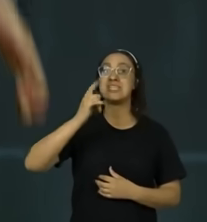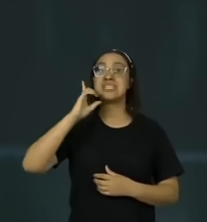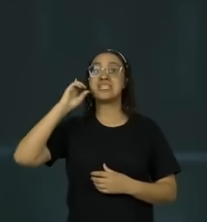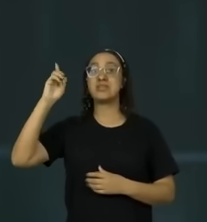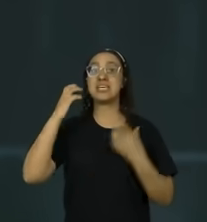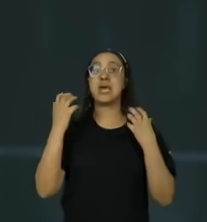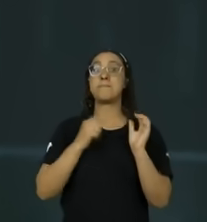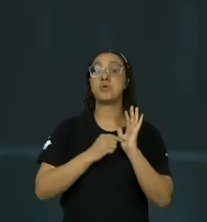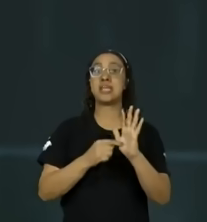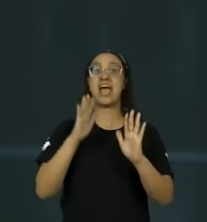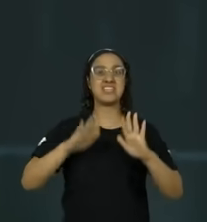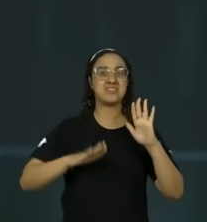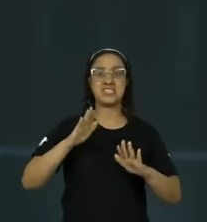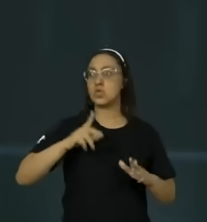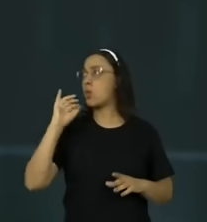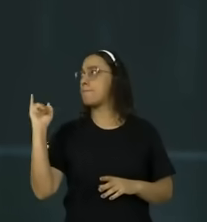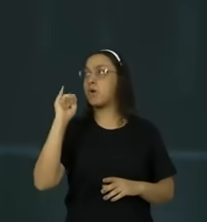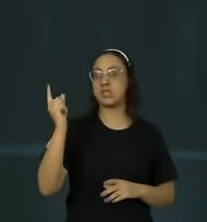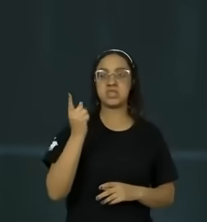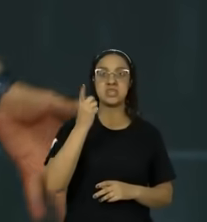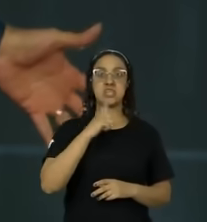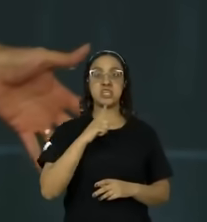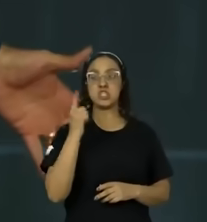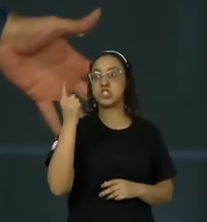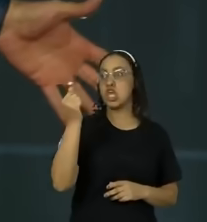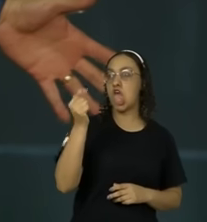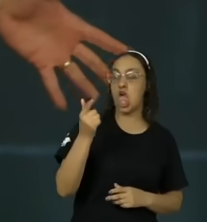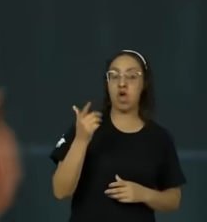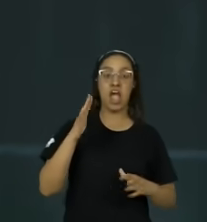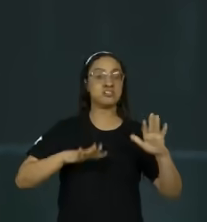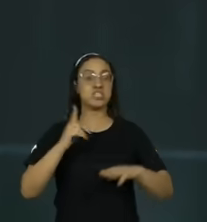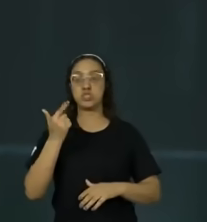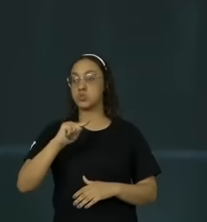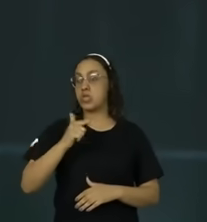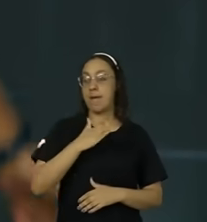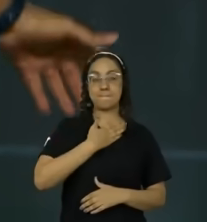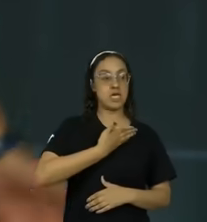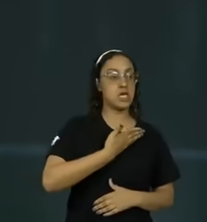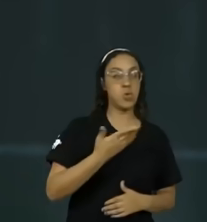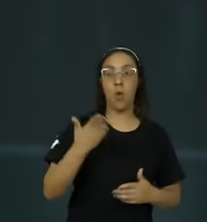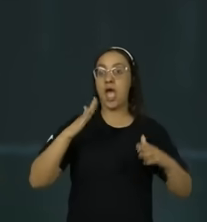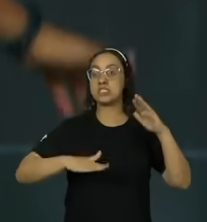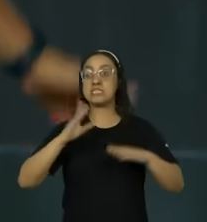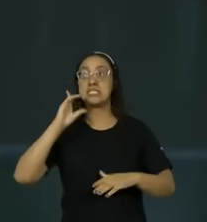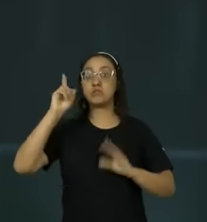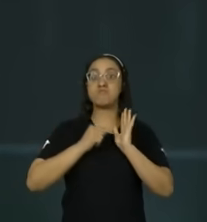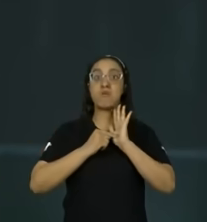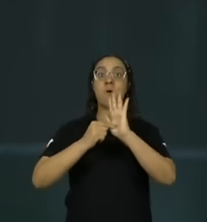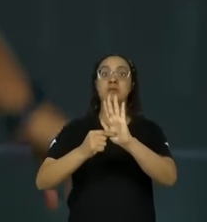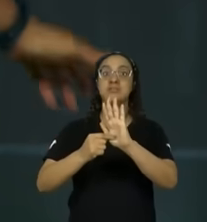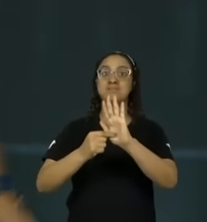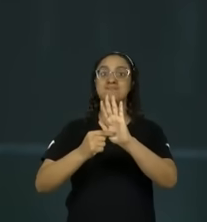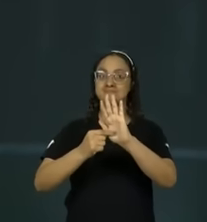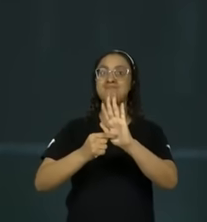e não importa quanto tem no bolso, não importa quanto tem na conta bancária, não importa se tem uma rede de amigos, mas você tem uma visão, você tem uma revelação. Deus